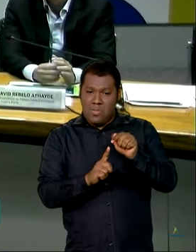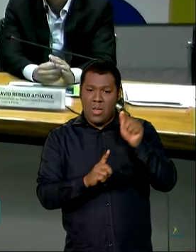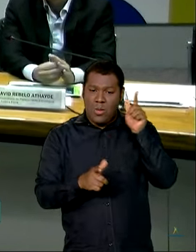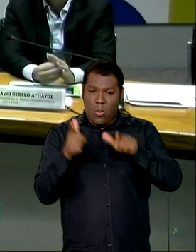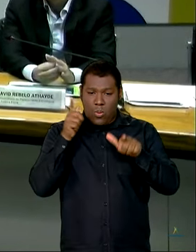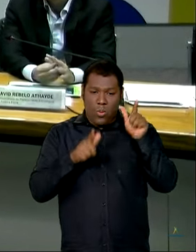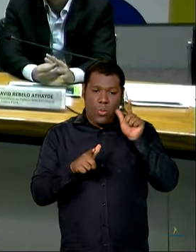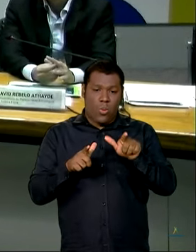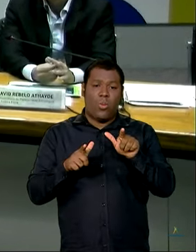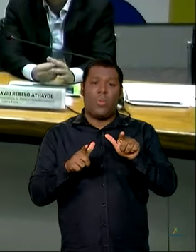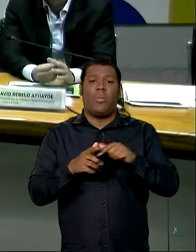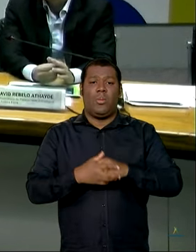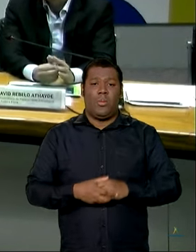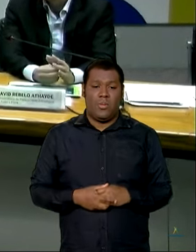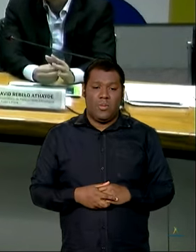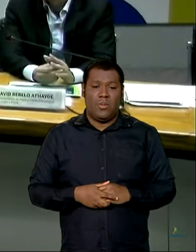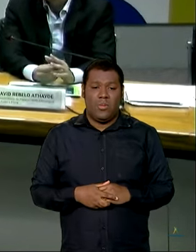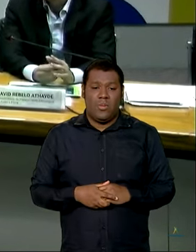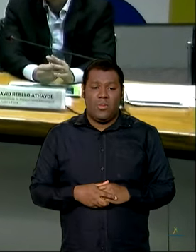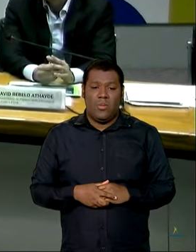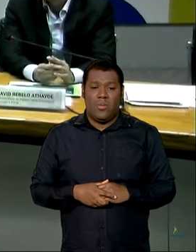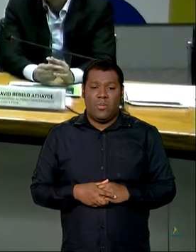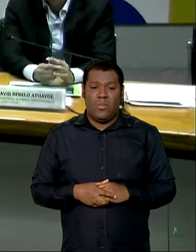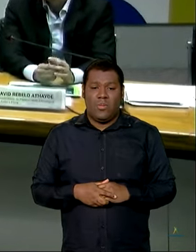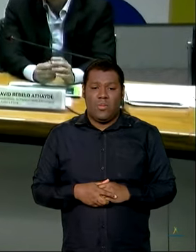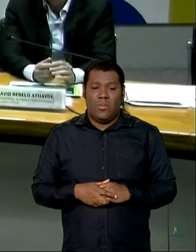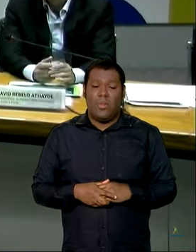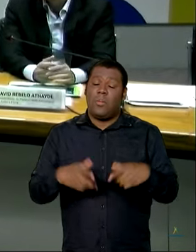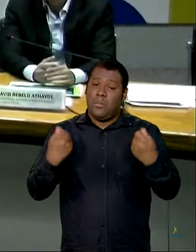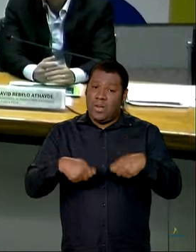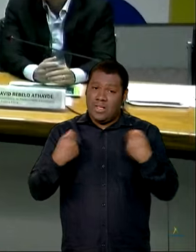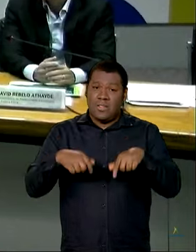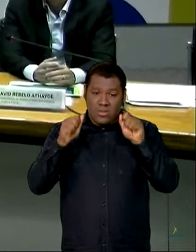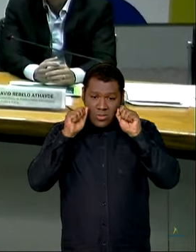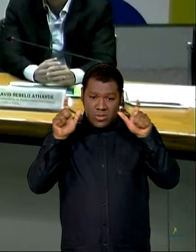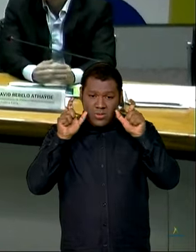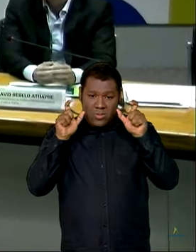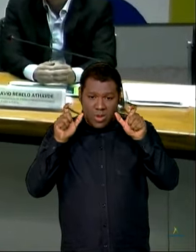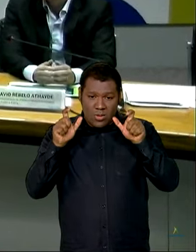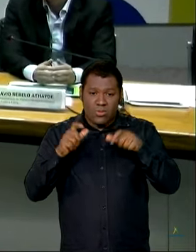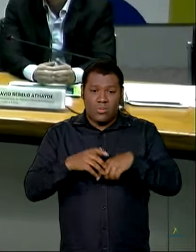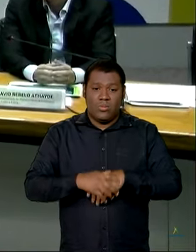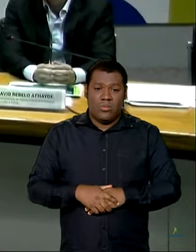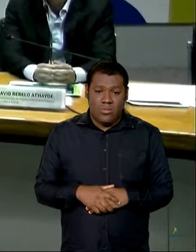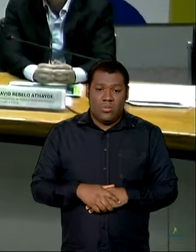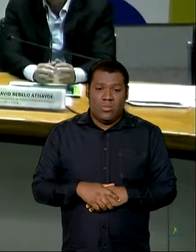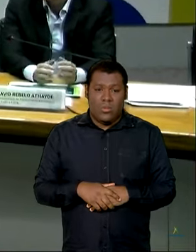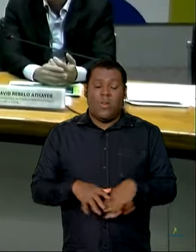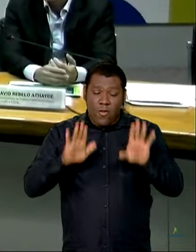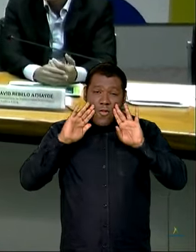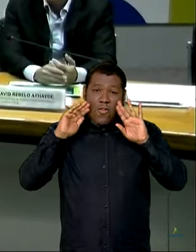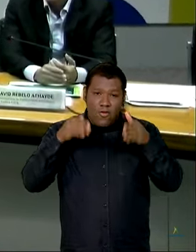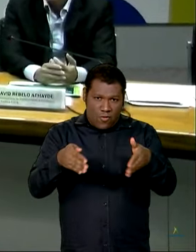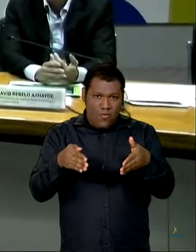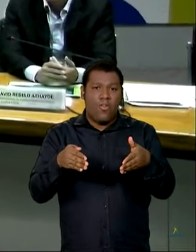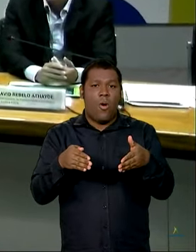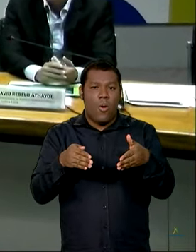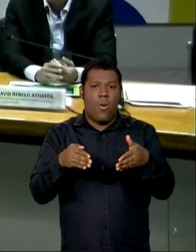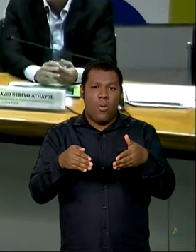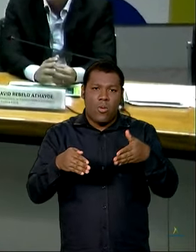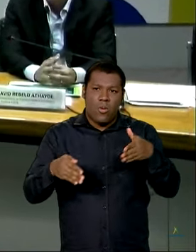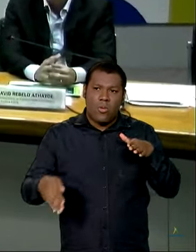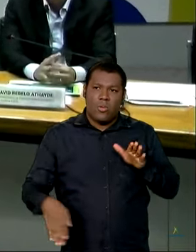Então, nós precisamos apenas não se descuidar e não perder o foco aí nesse processo de